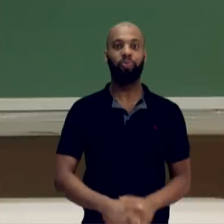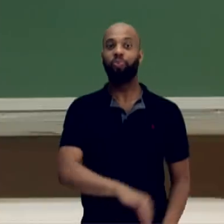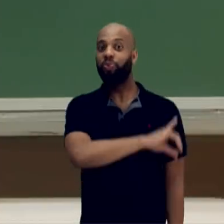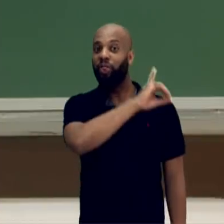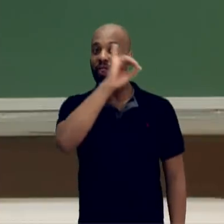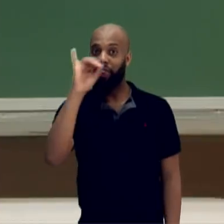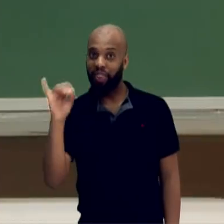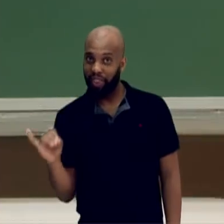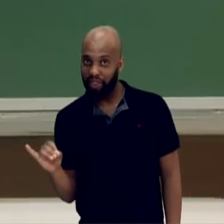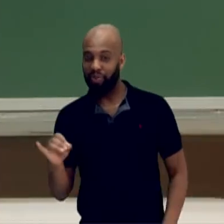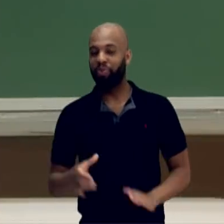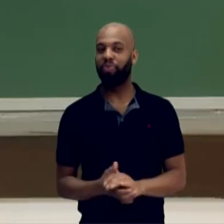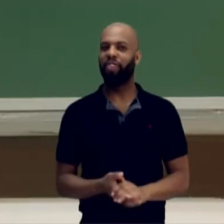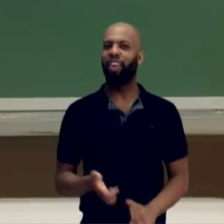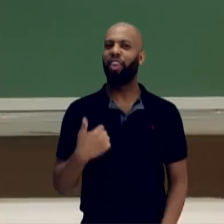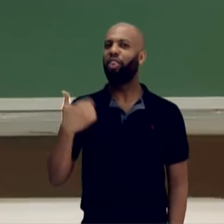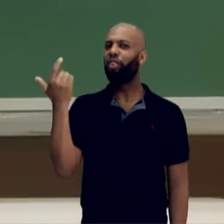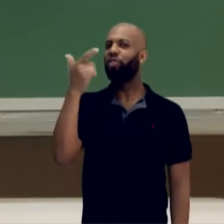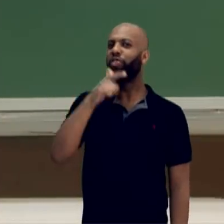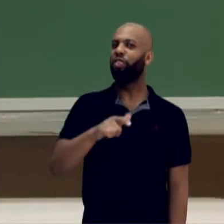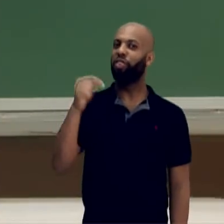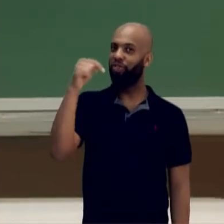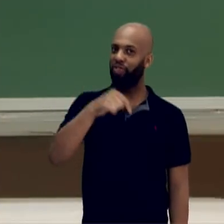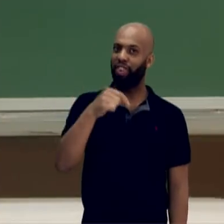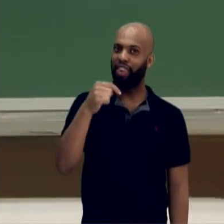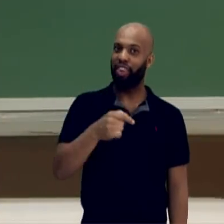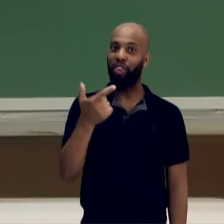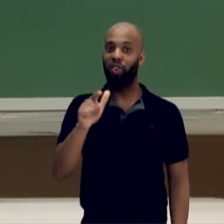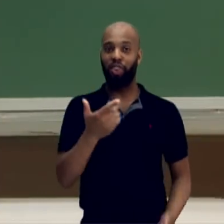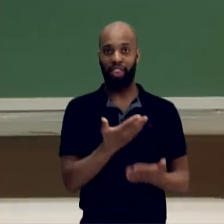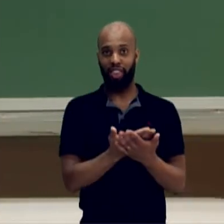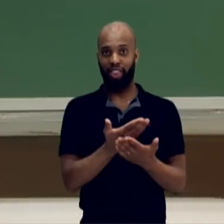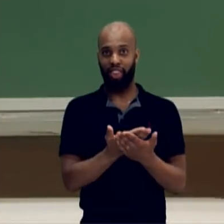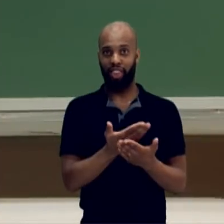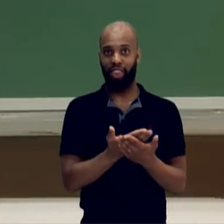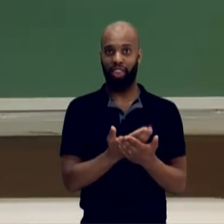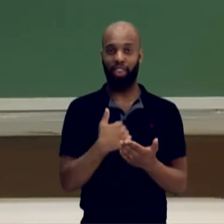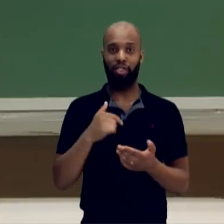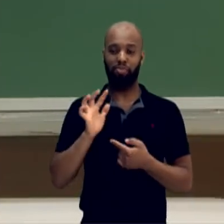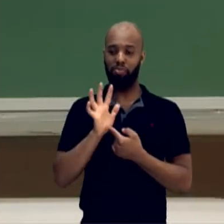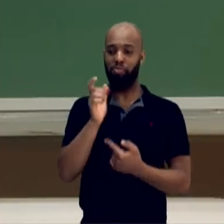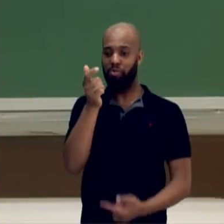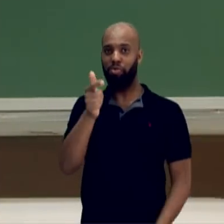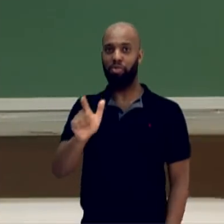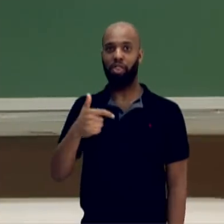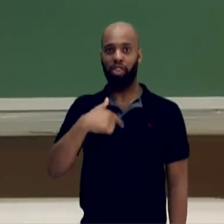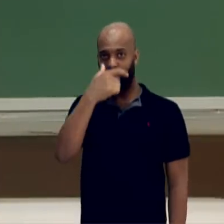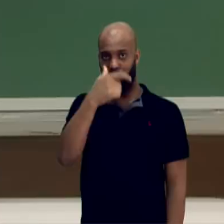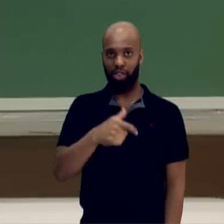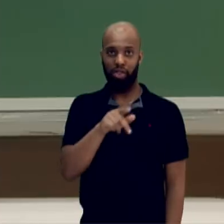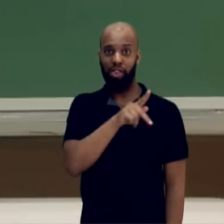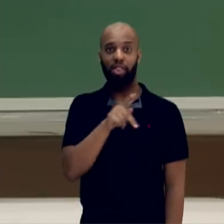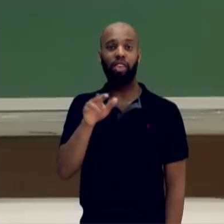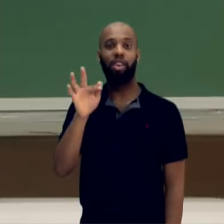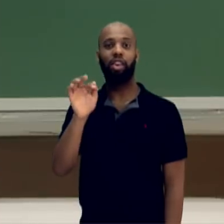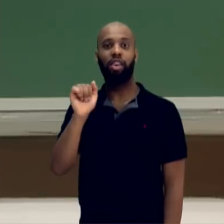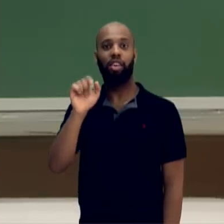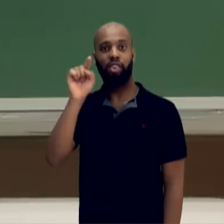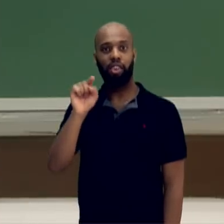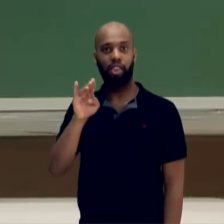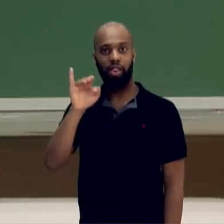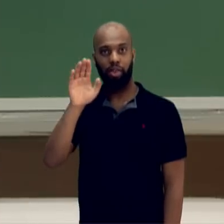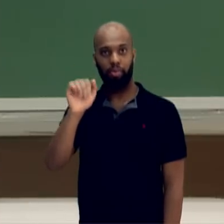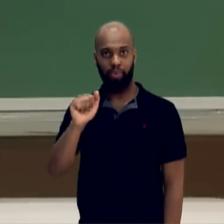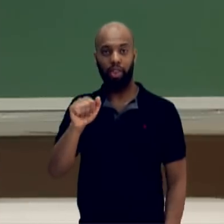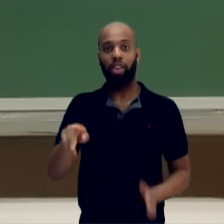Olá, pessoal! De novo estamos aqui com mais uma aula. Me apresentando novamente, eu sou a professora Fábia, trabalho com